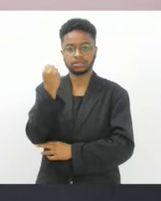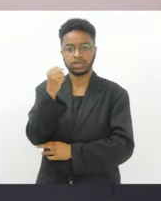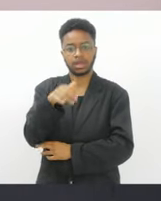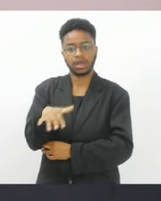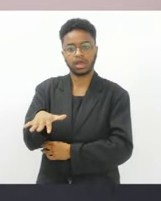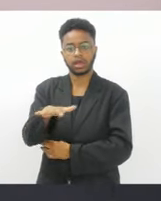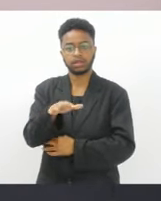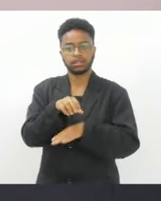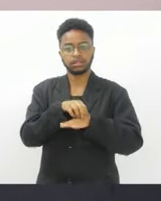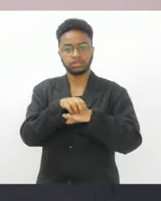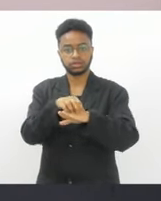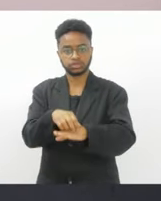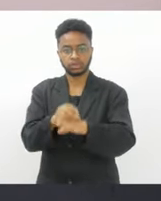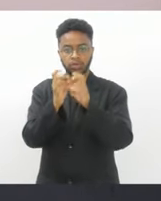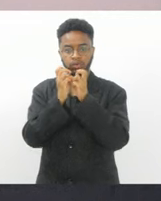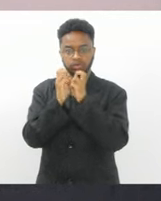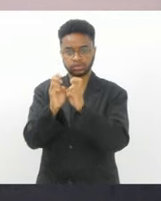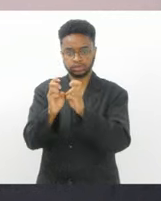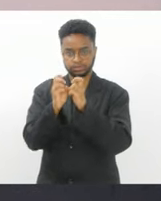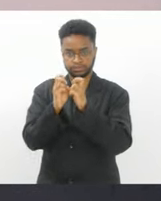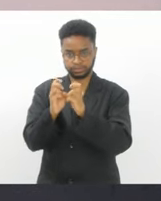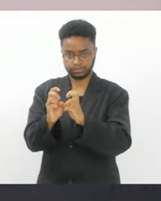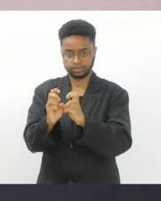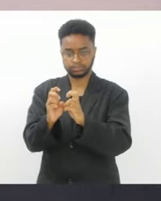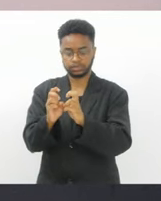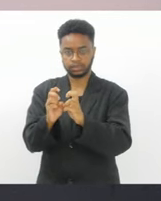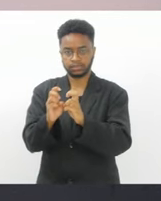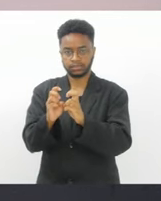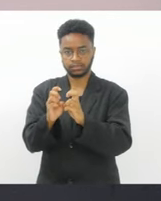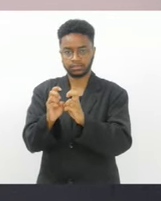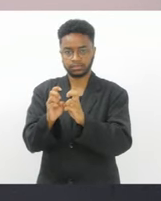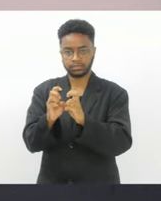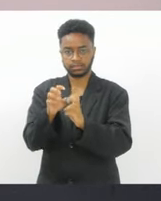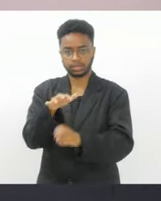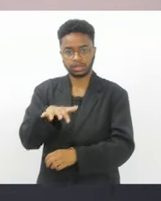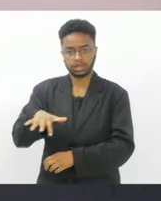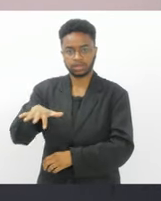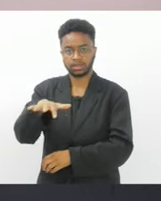do transporte ferroviário na nossa região